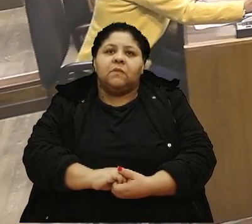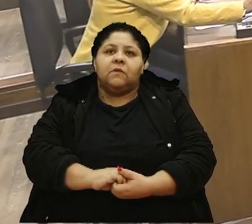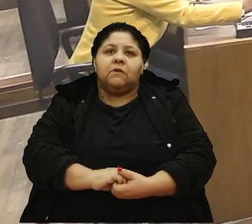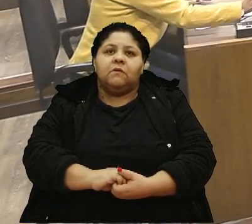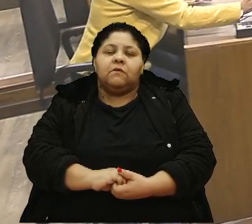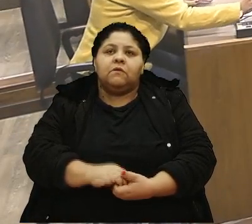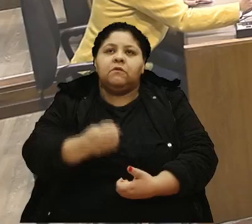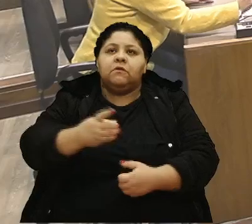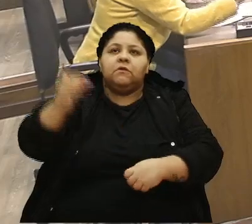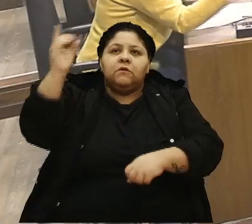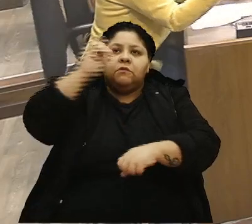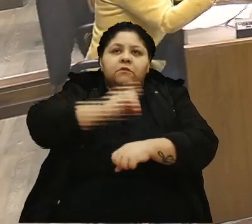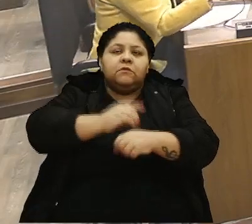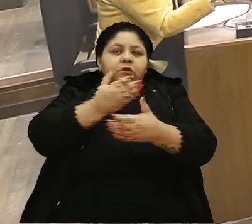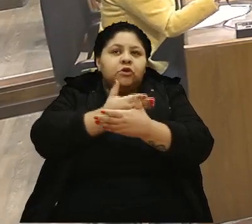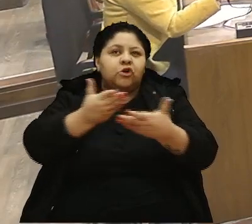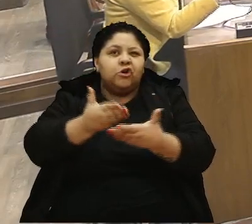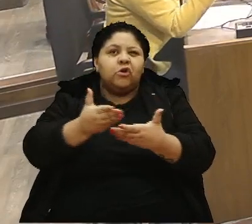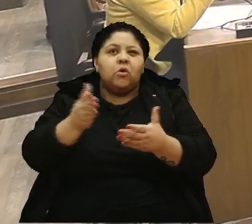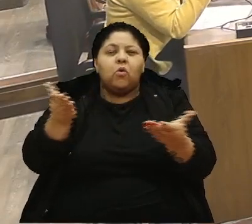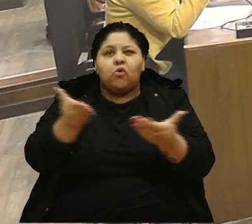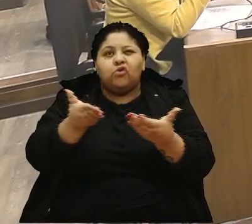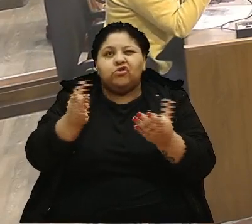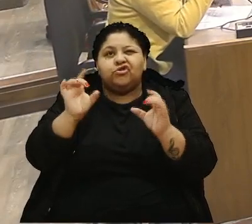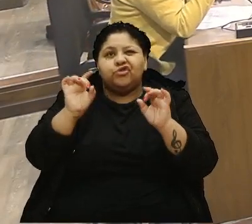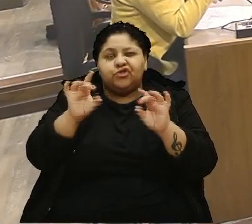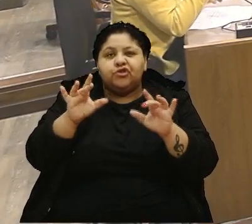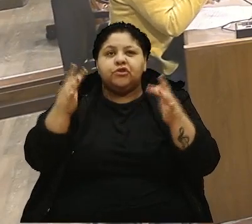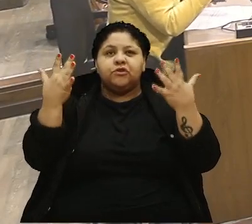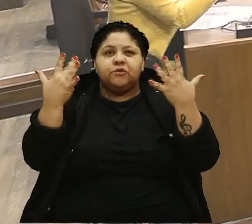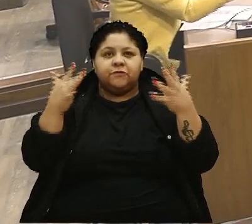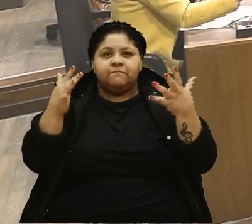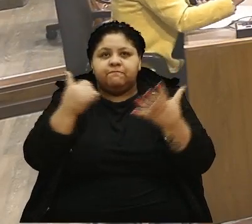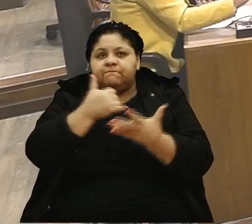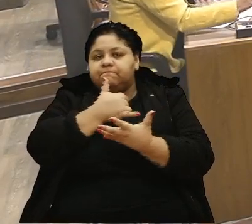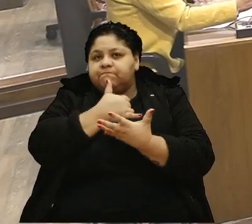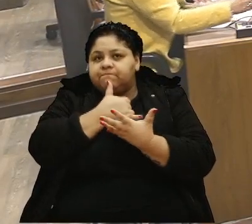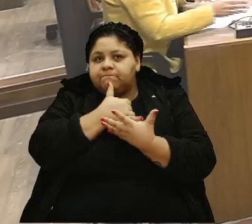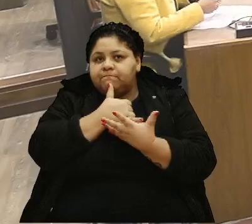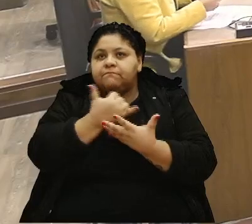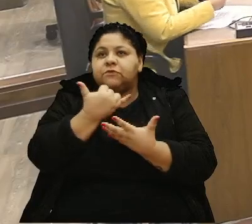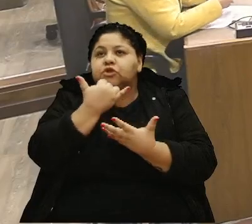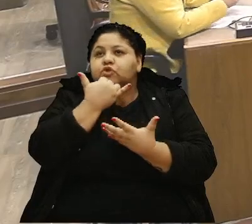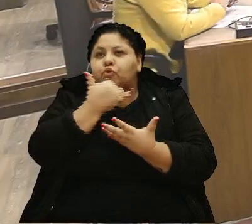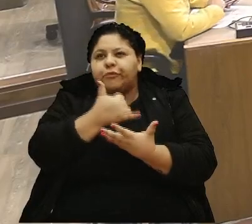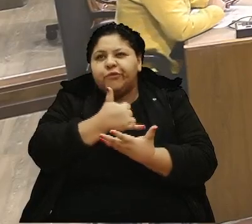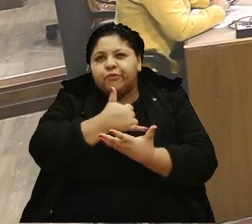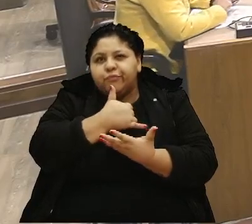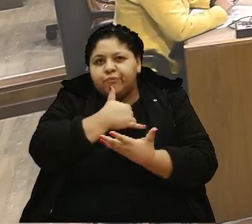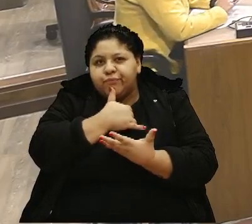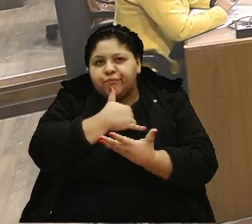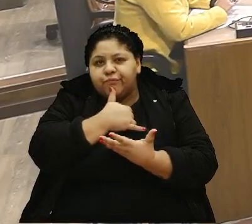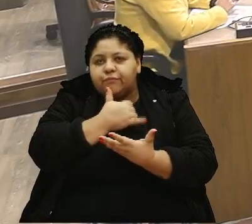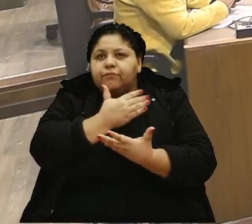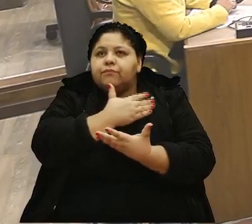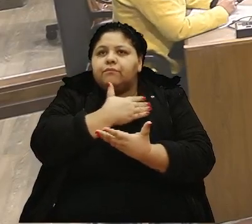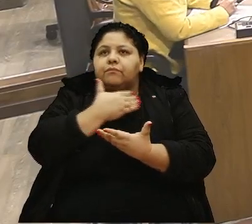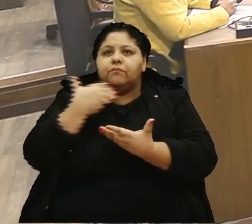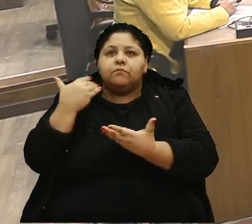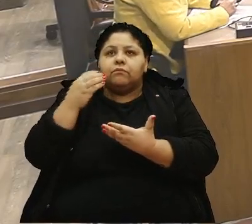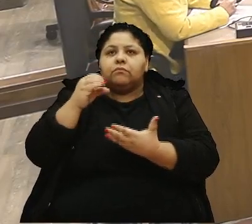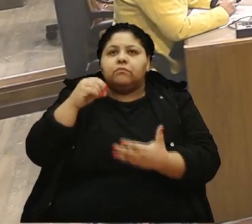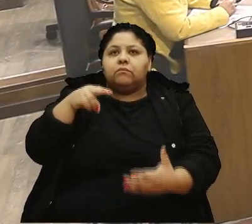Bom, muito bom dia a todos. Eu queria só fazer aqui um voto de pesar. Queria lamentar muito a morte do seu